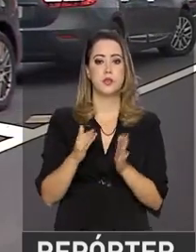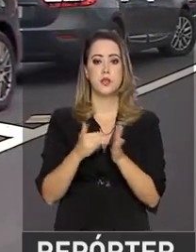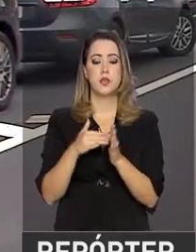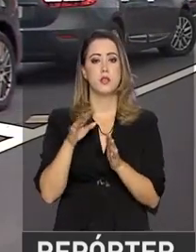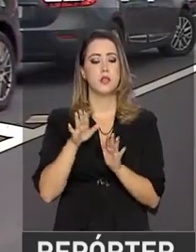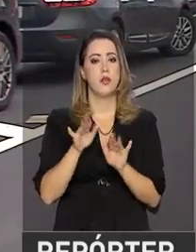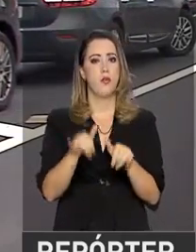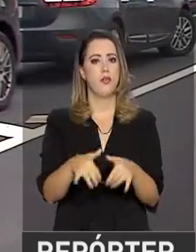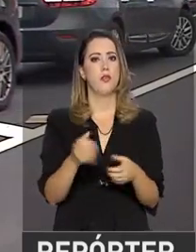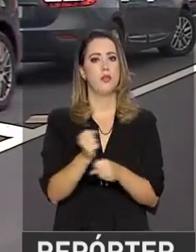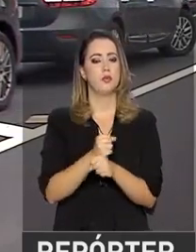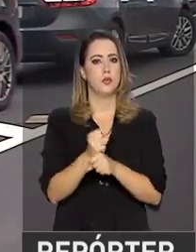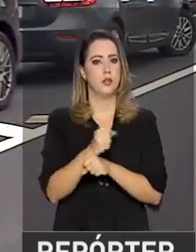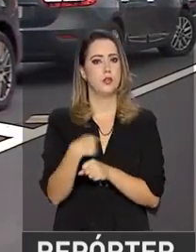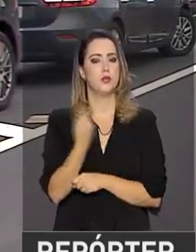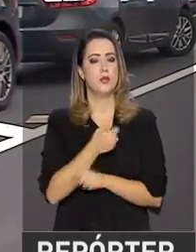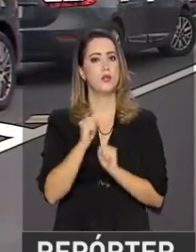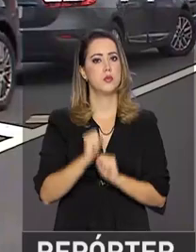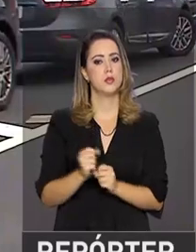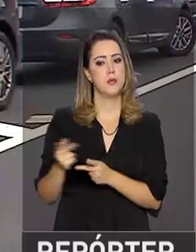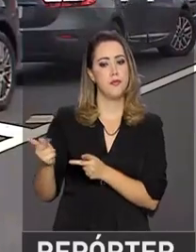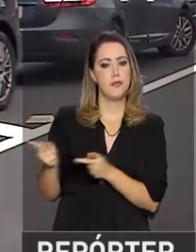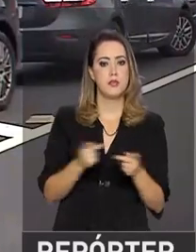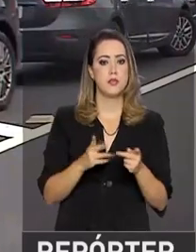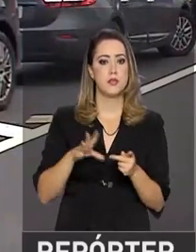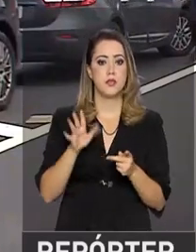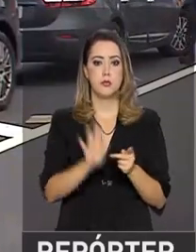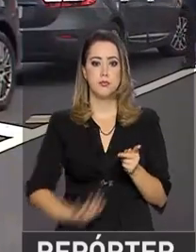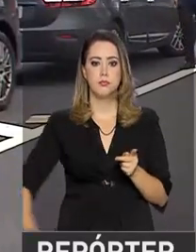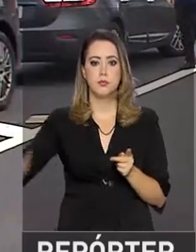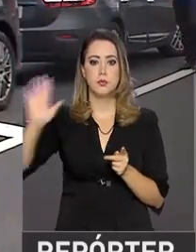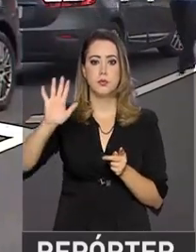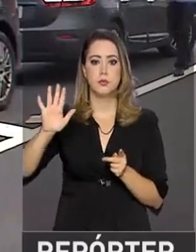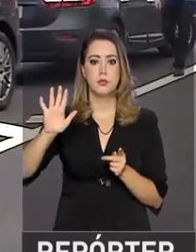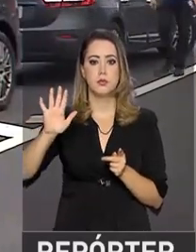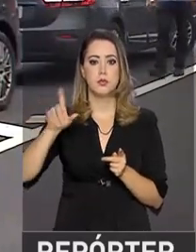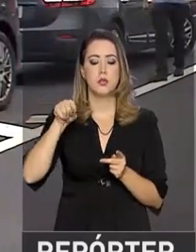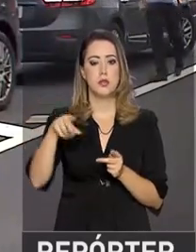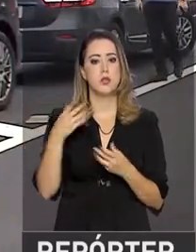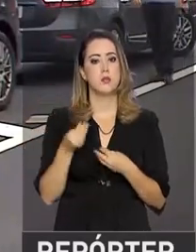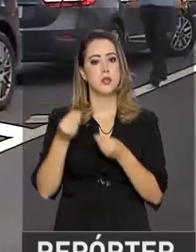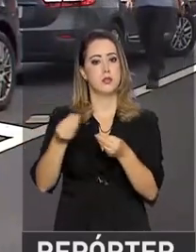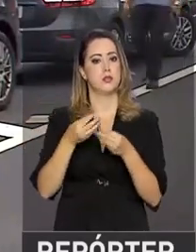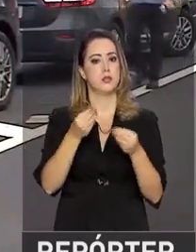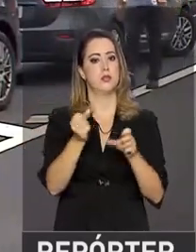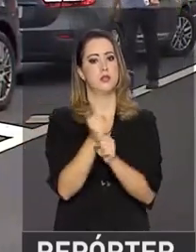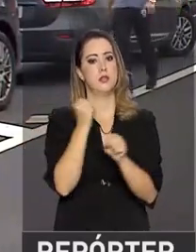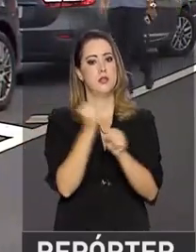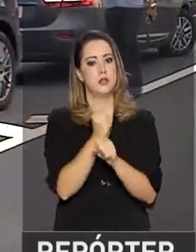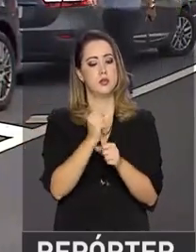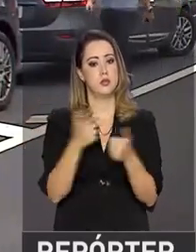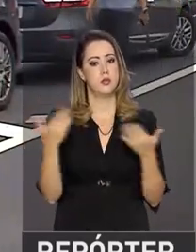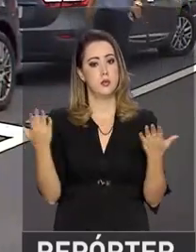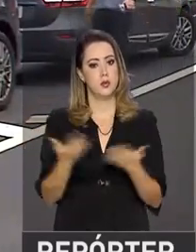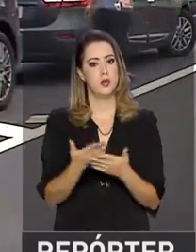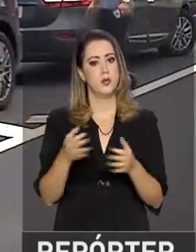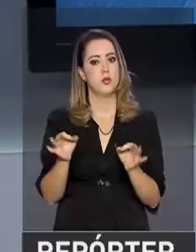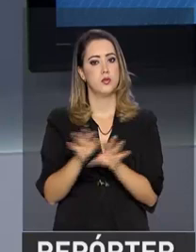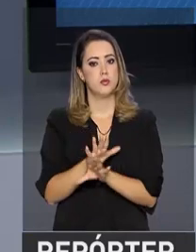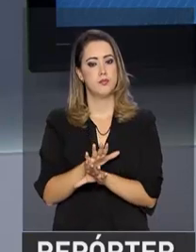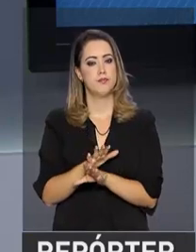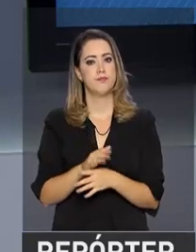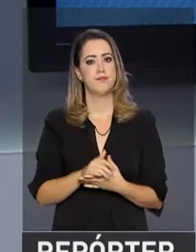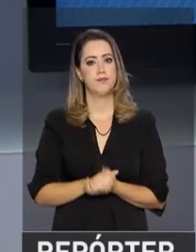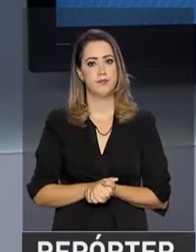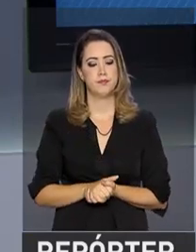final do ano nós possamos visitar o brasil inteiro para fazer entregas de obras que estão hoje paralisados